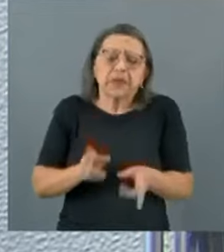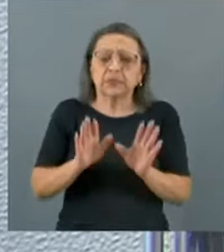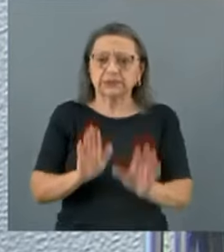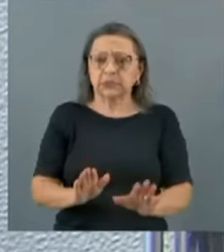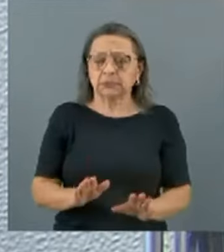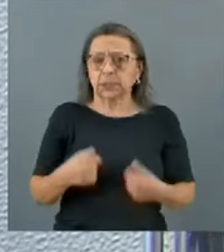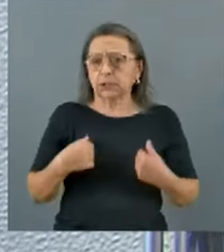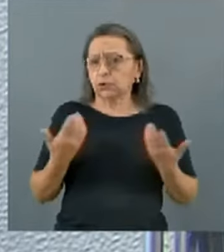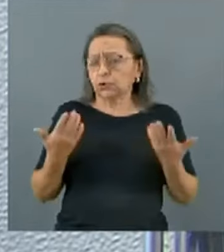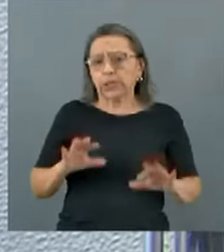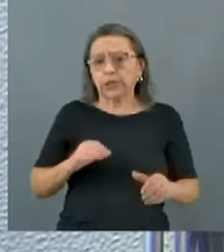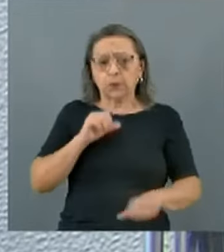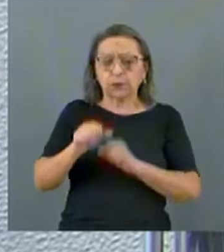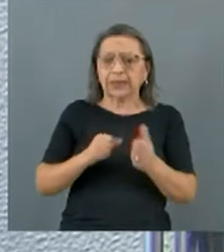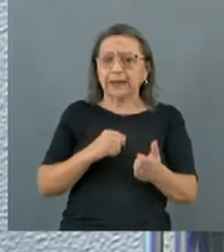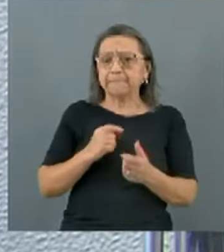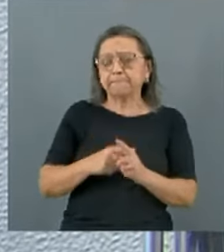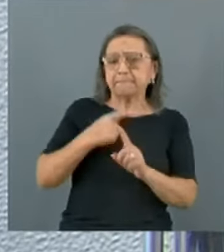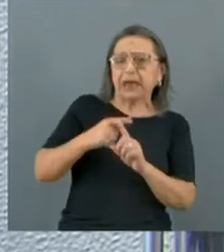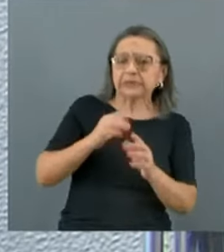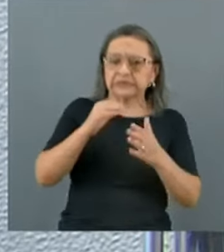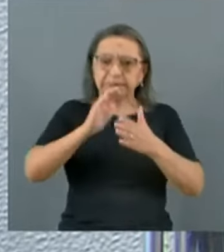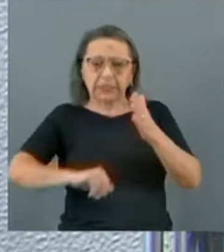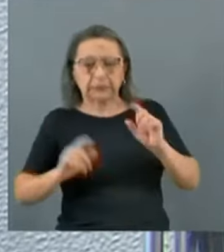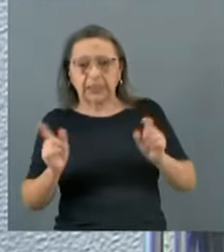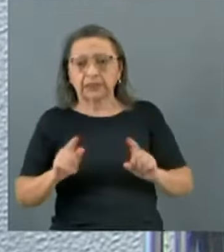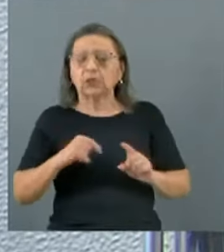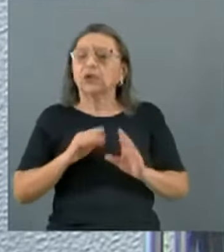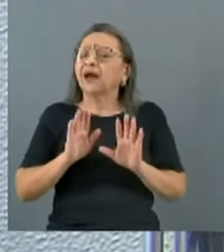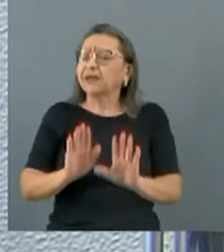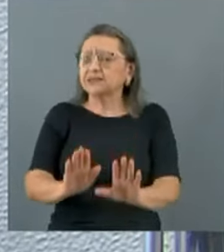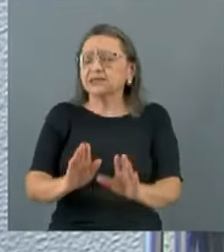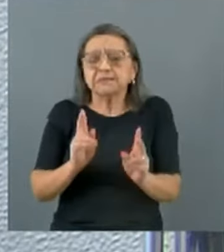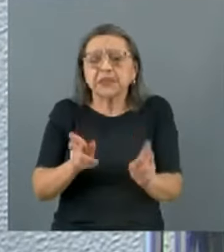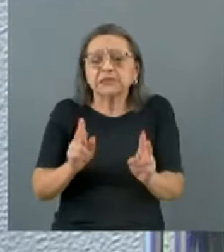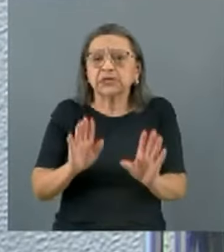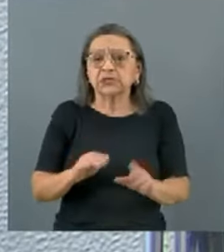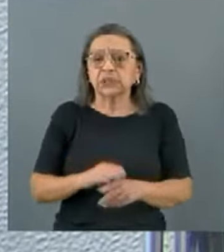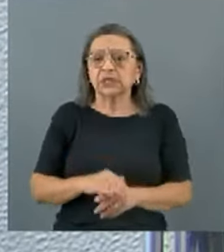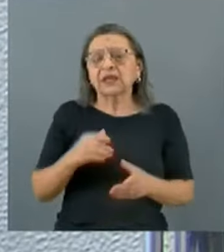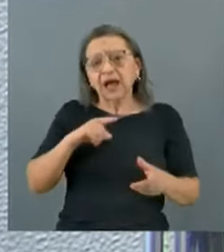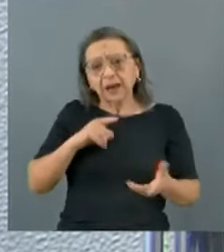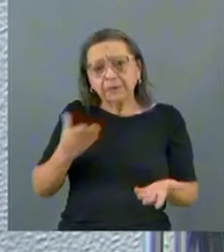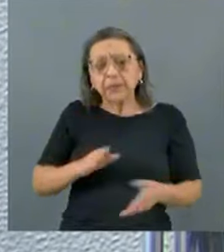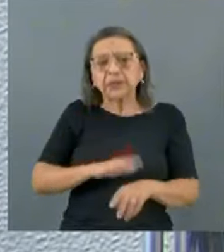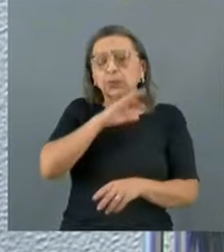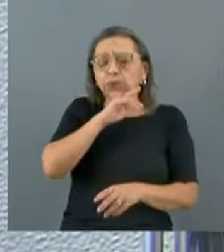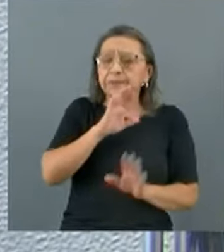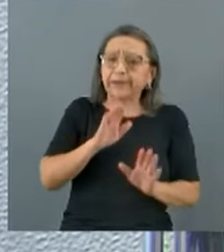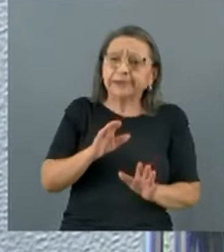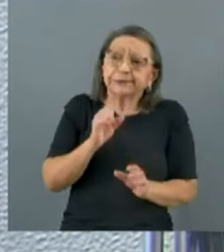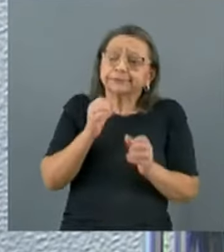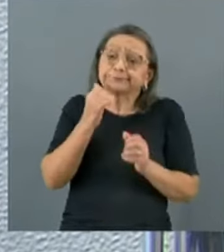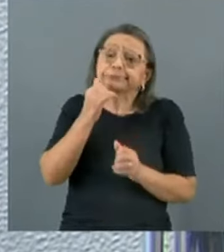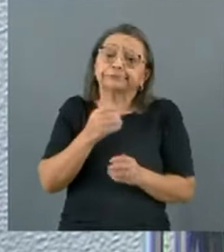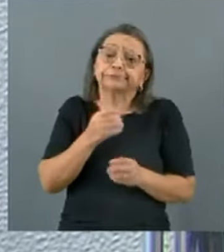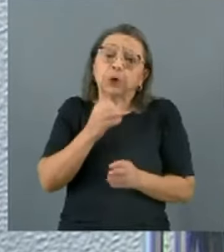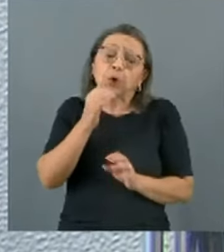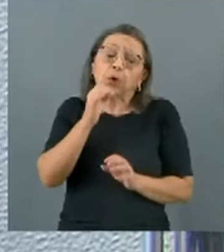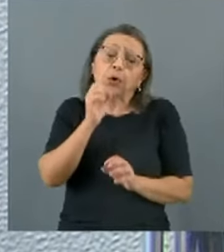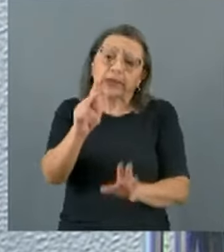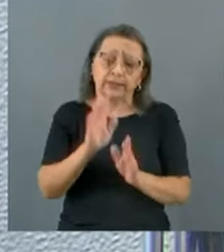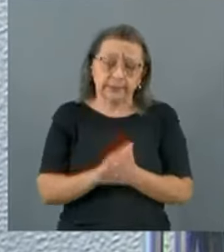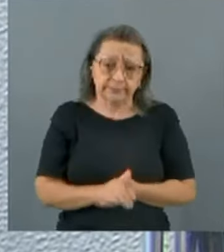estamos pedindo um a mais, um a menos. Deixa do jeito que está ruim, mas está bom. É o que a gente